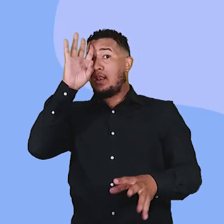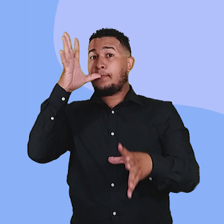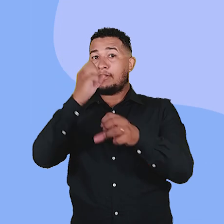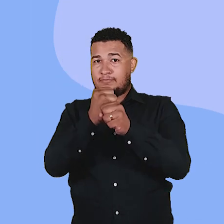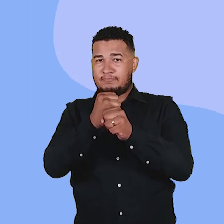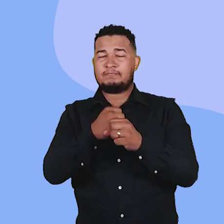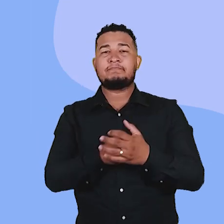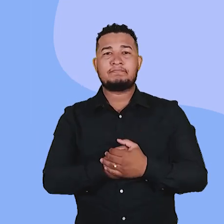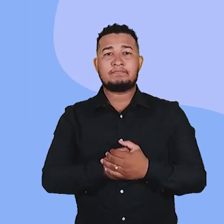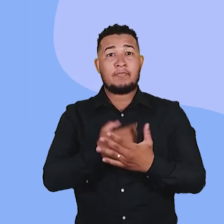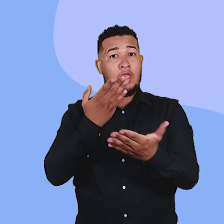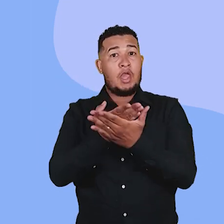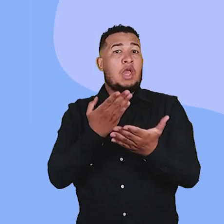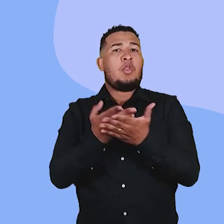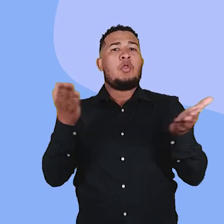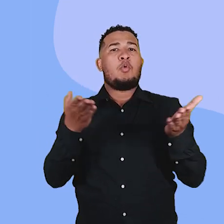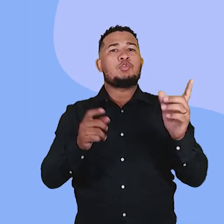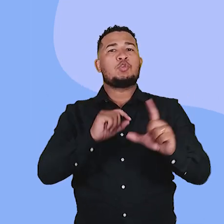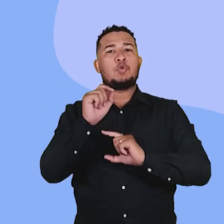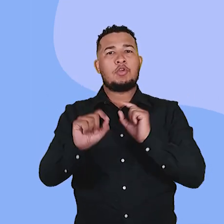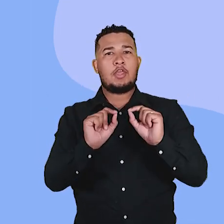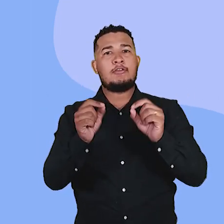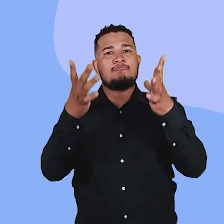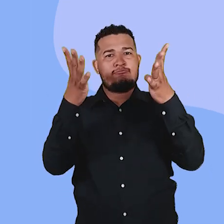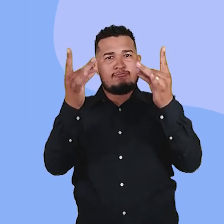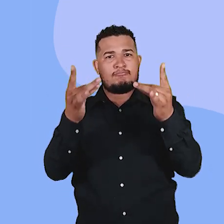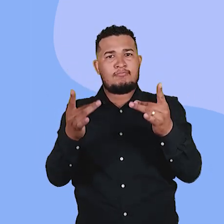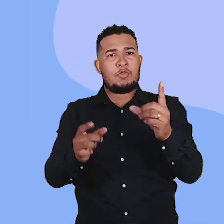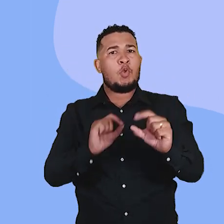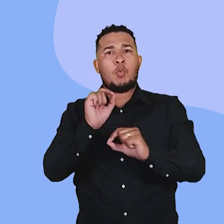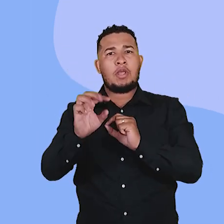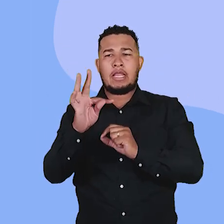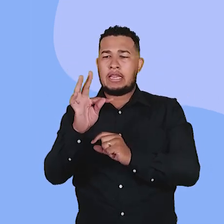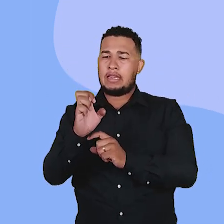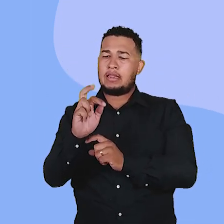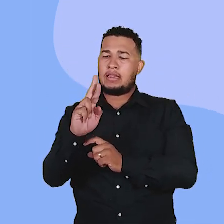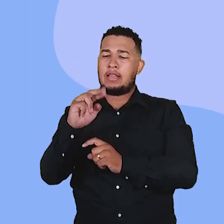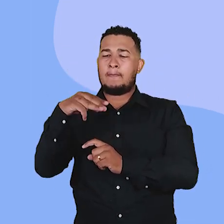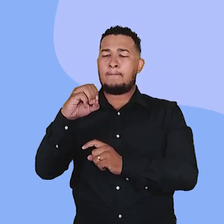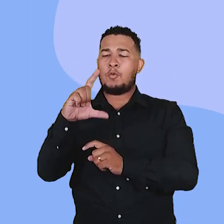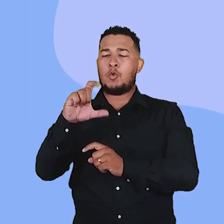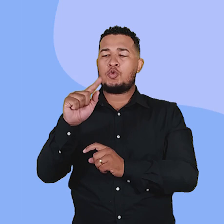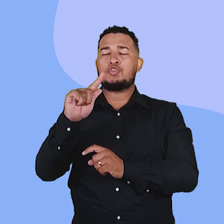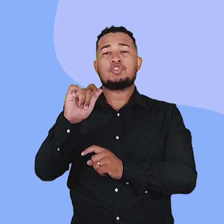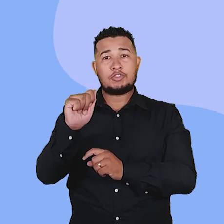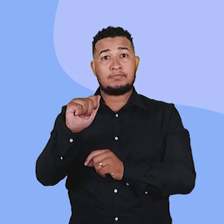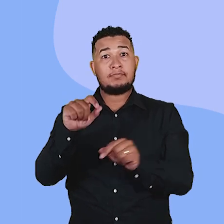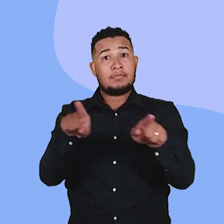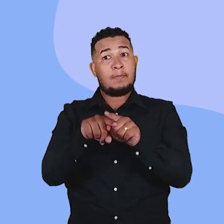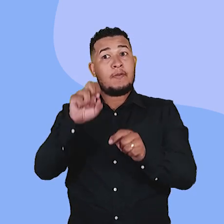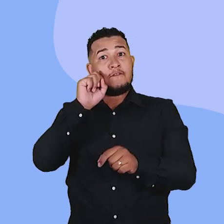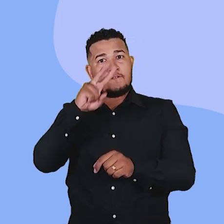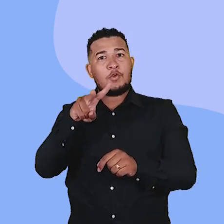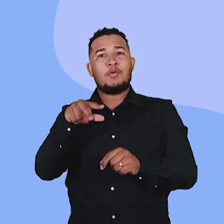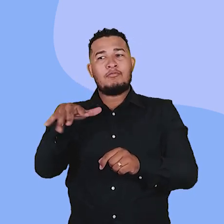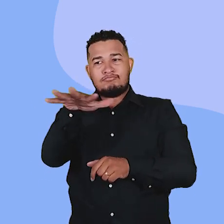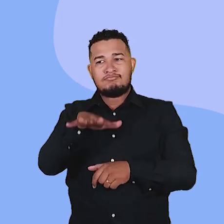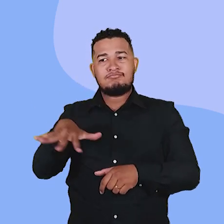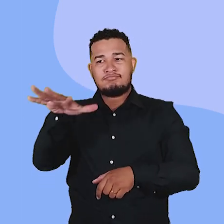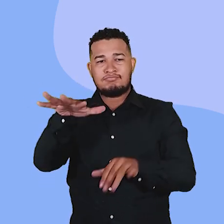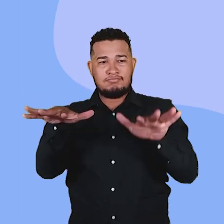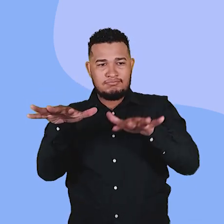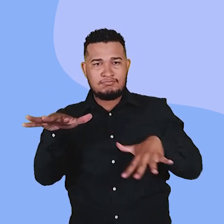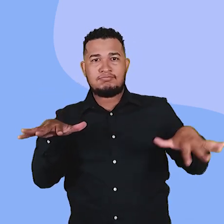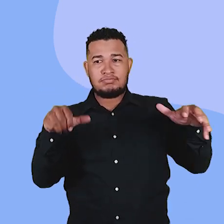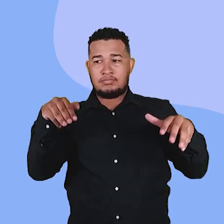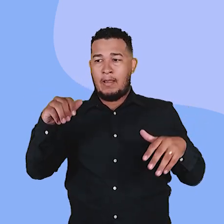revisão. Na aula de hoje, a gente definiu aí o que é uma termologia e viu ela do ponto de vista